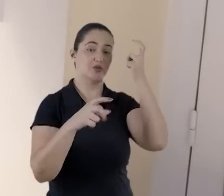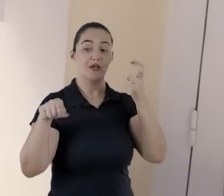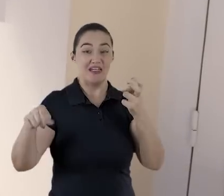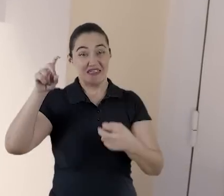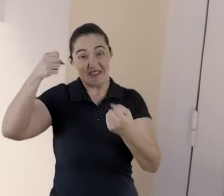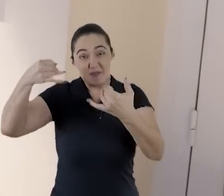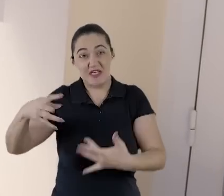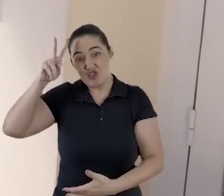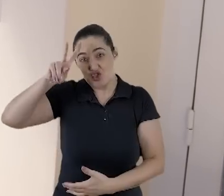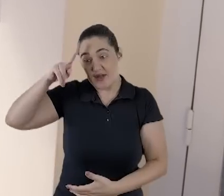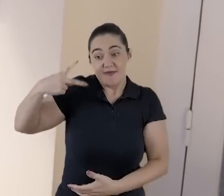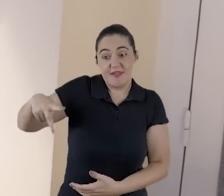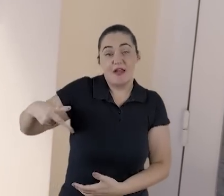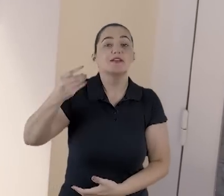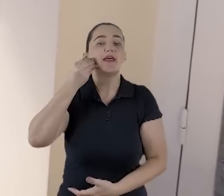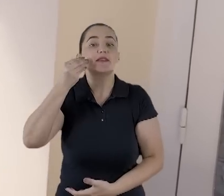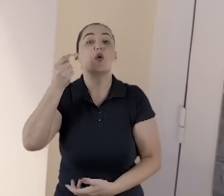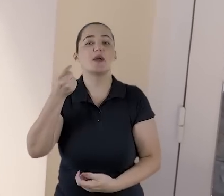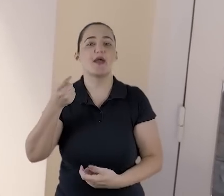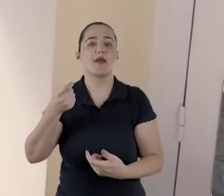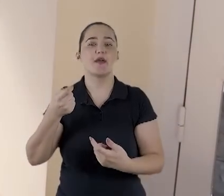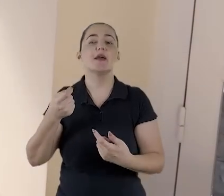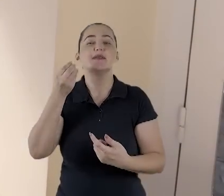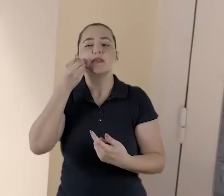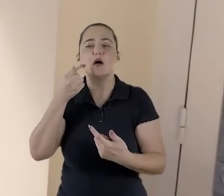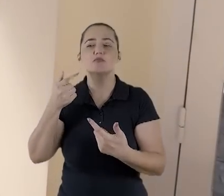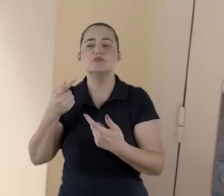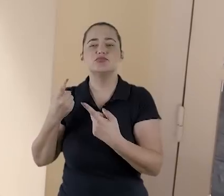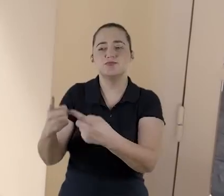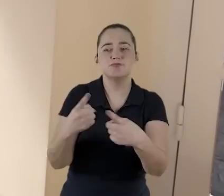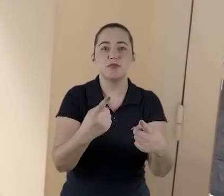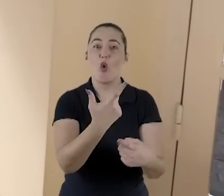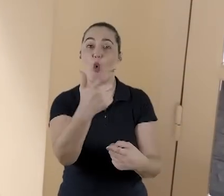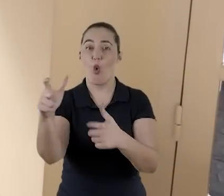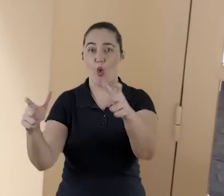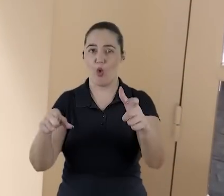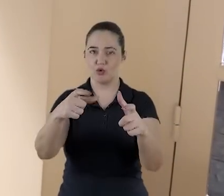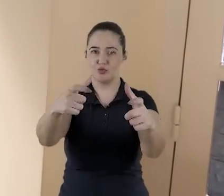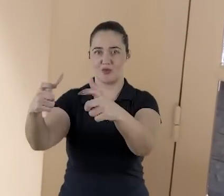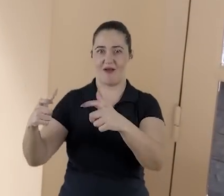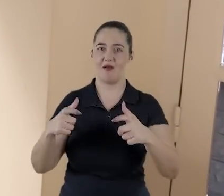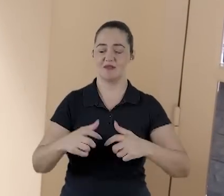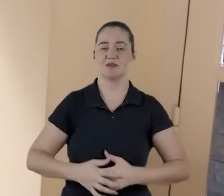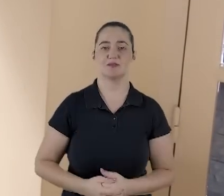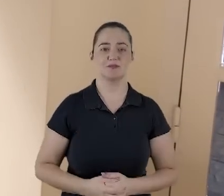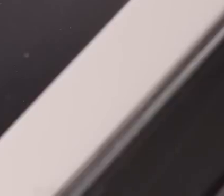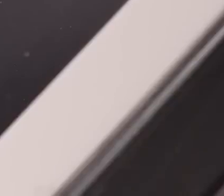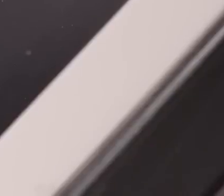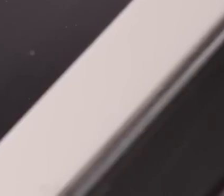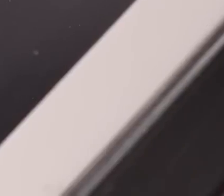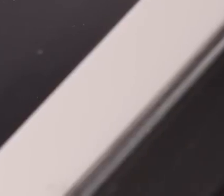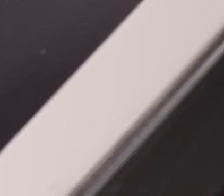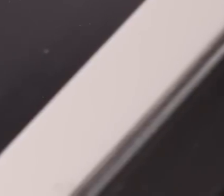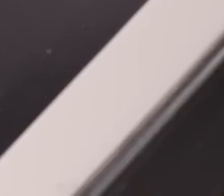a história desse governador para lutar contra outros governadores de cidades-estado da terra de Canaã.